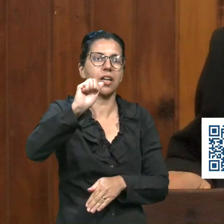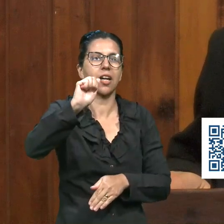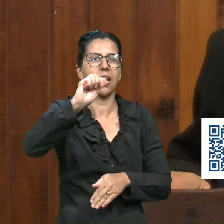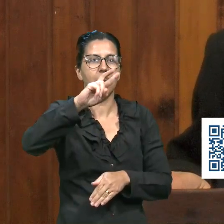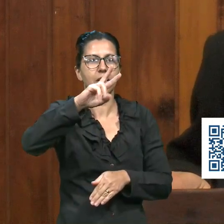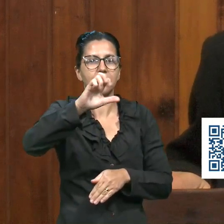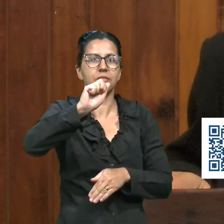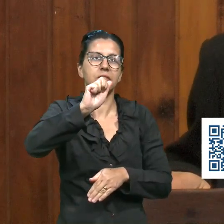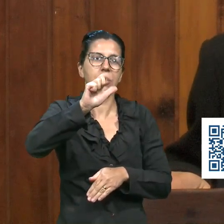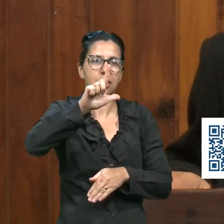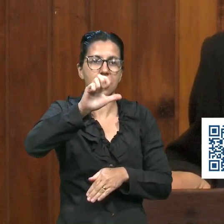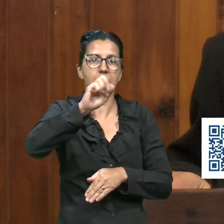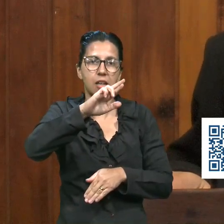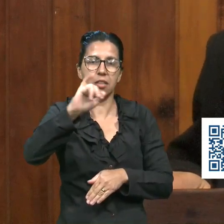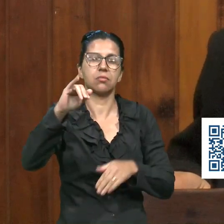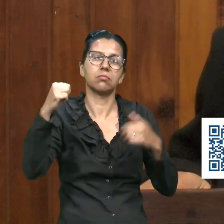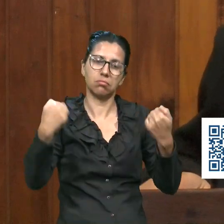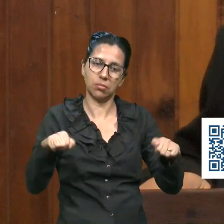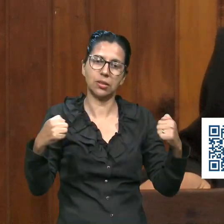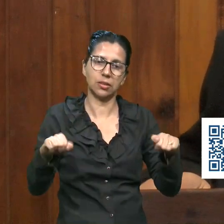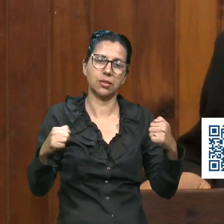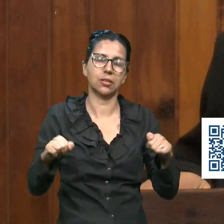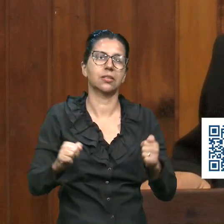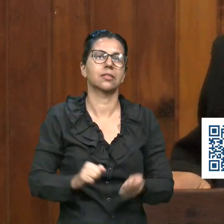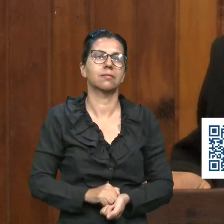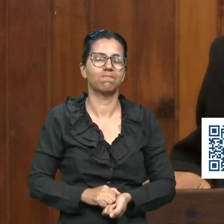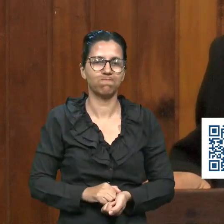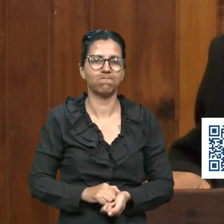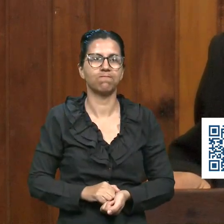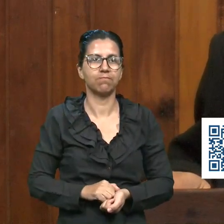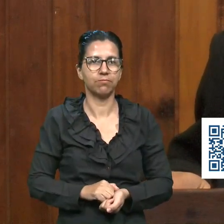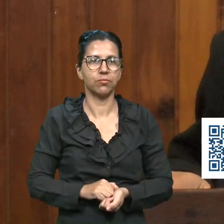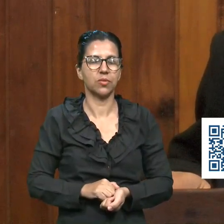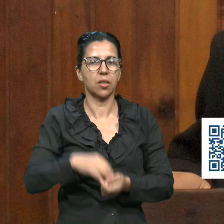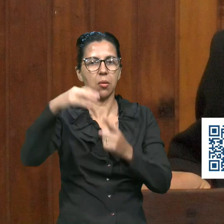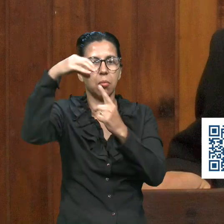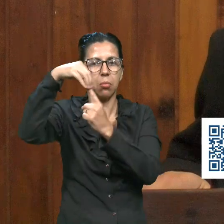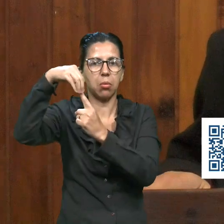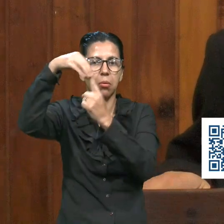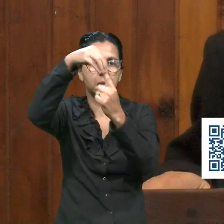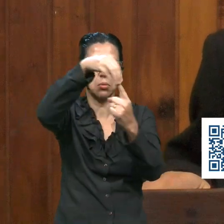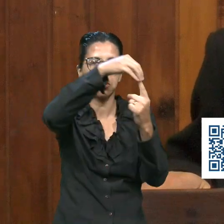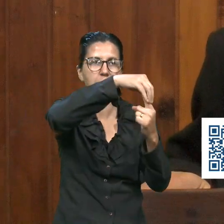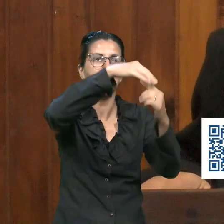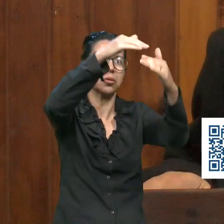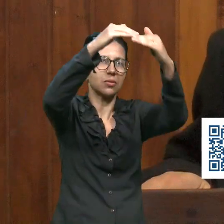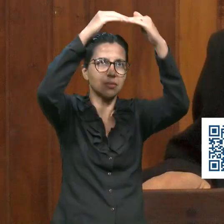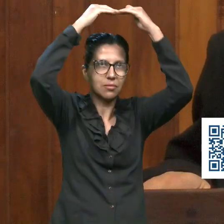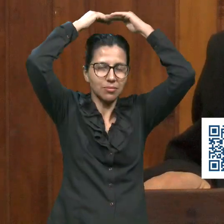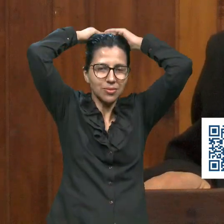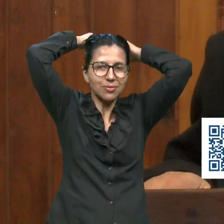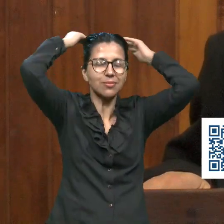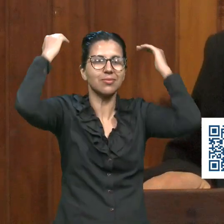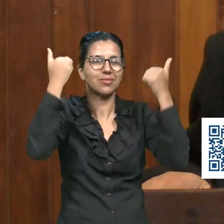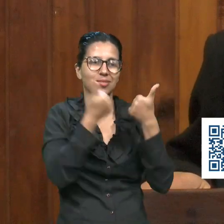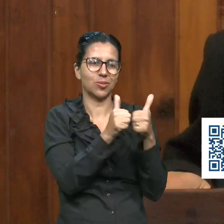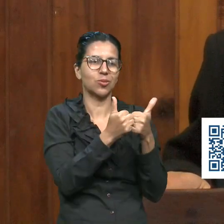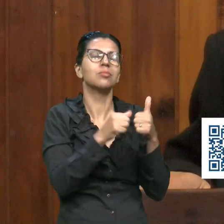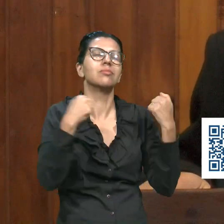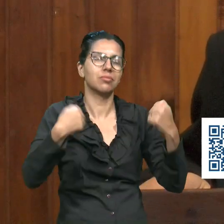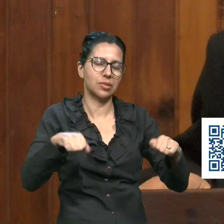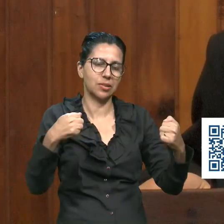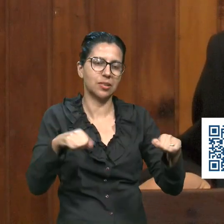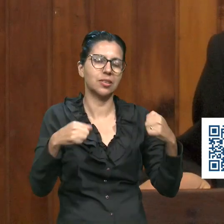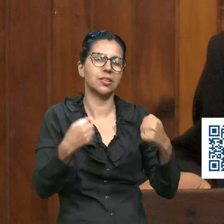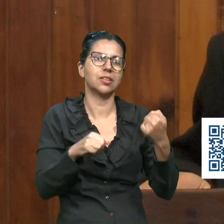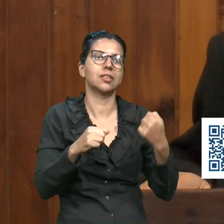Rua Mário Martins da Silva. Sei que em nossa cidade há necessidade de várias coberturas para poder dar